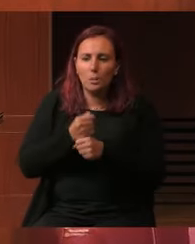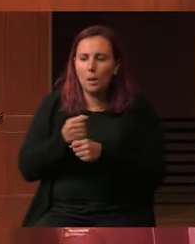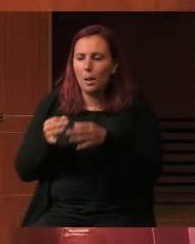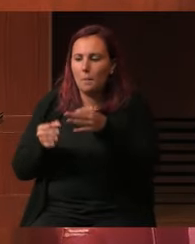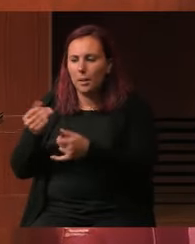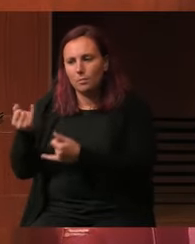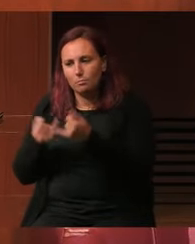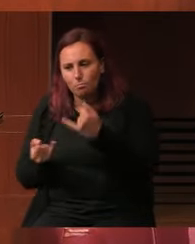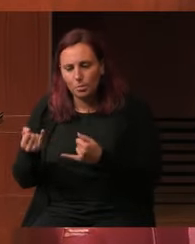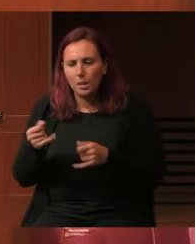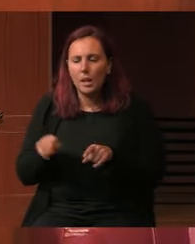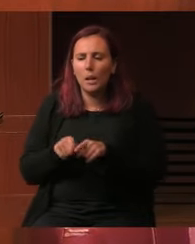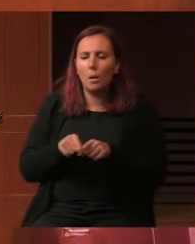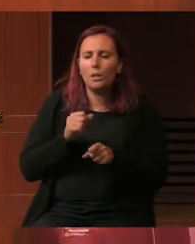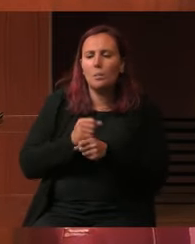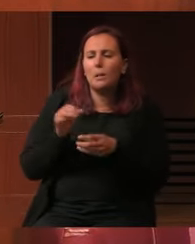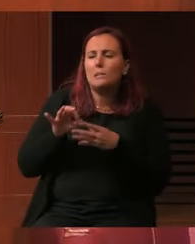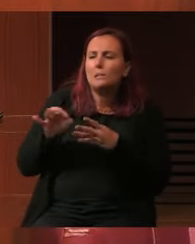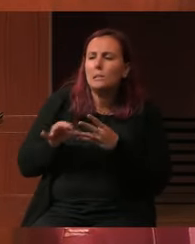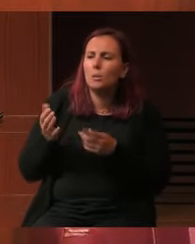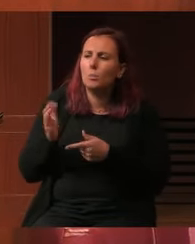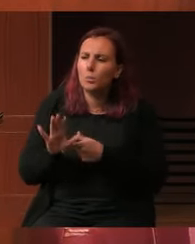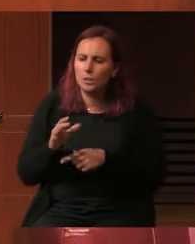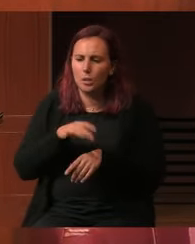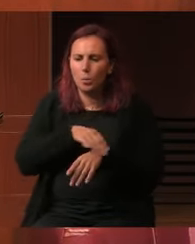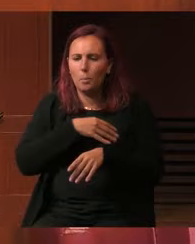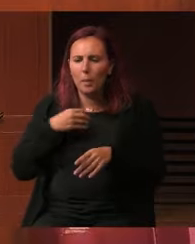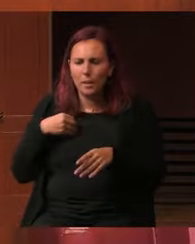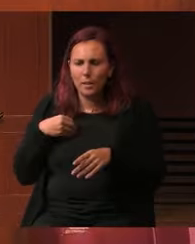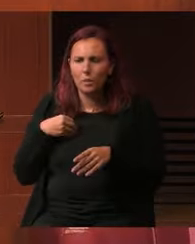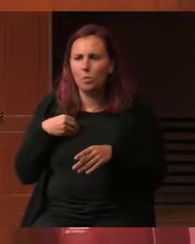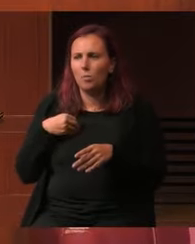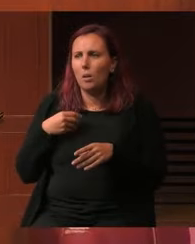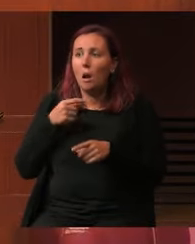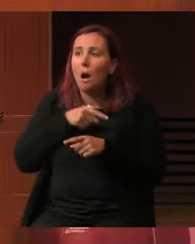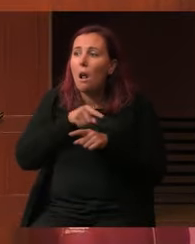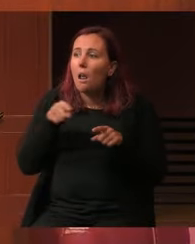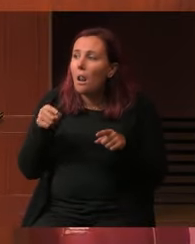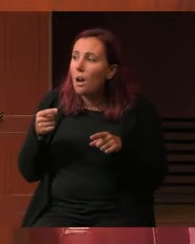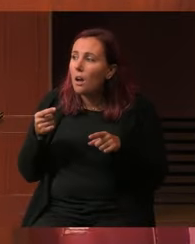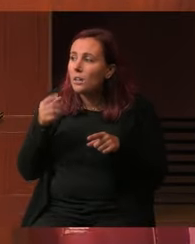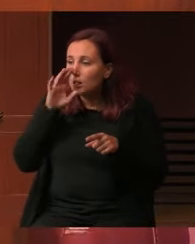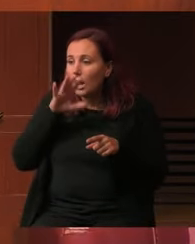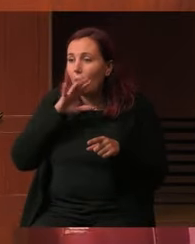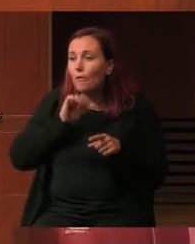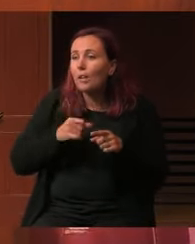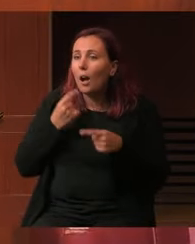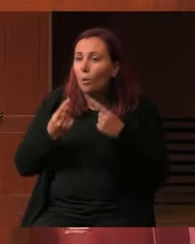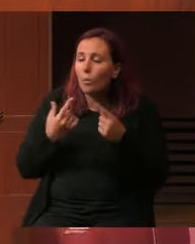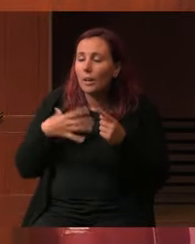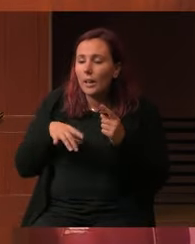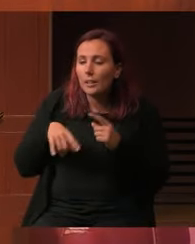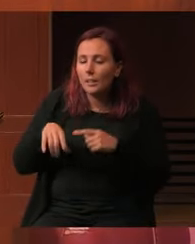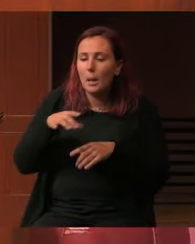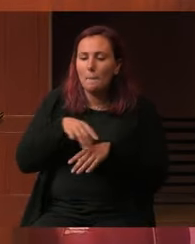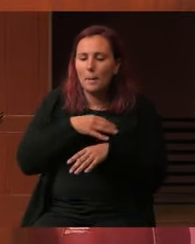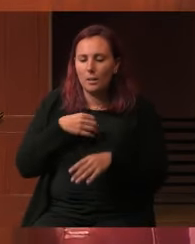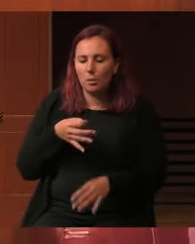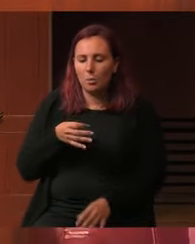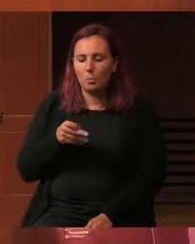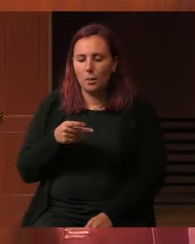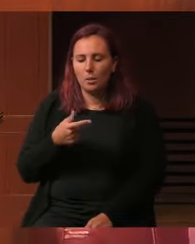altamente especializado, como por exemplo médico-patologista, não sei se algum de vocês, os vossos filhos, está a pensar aí